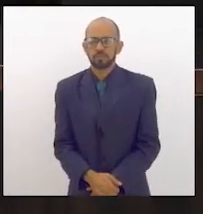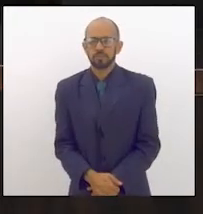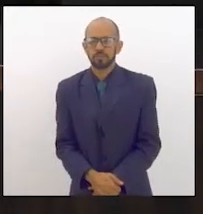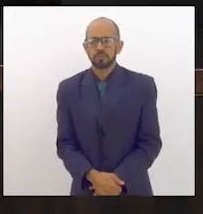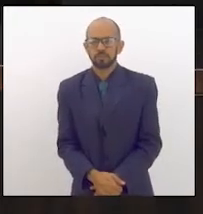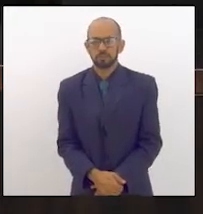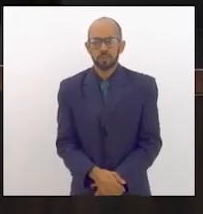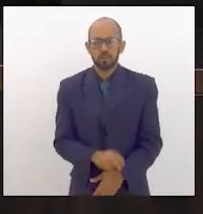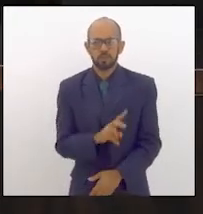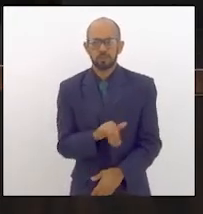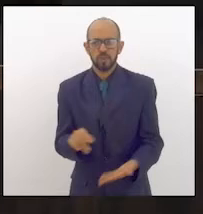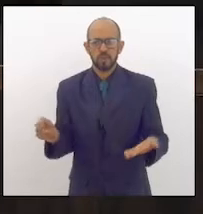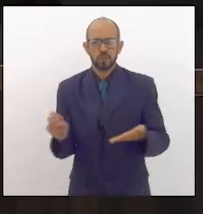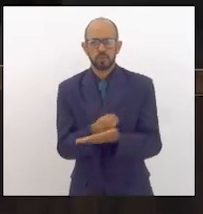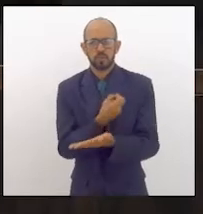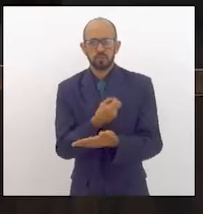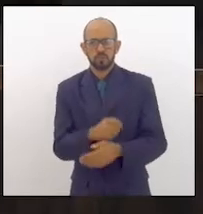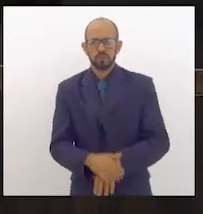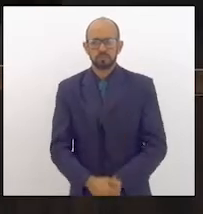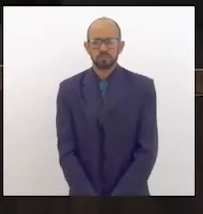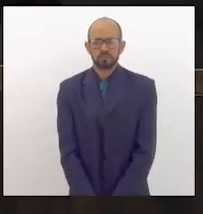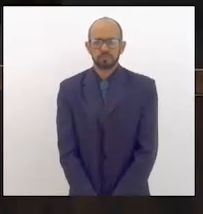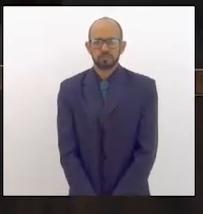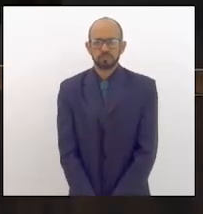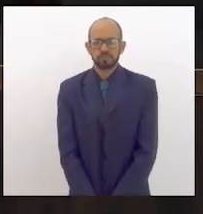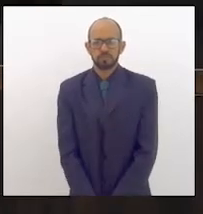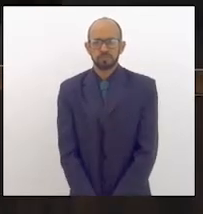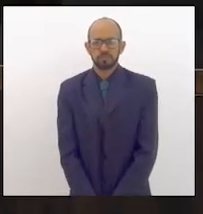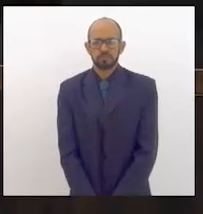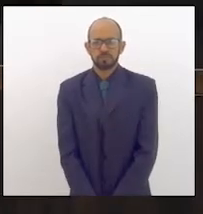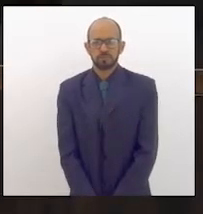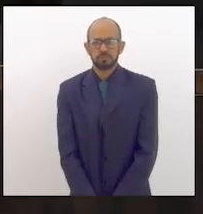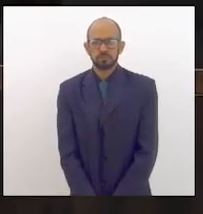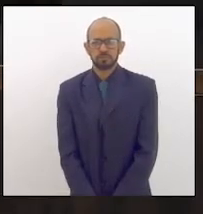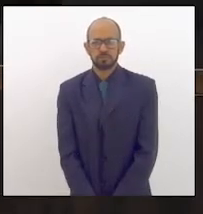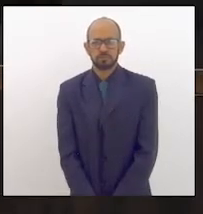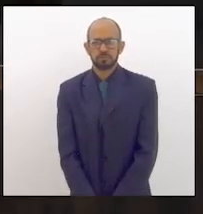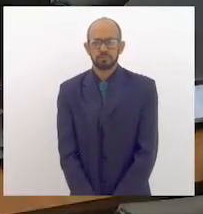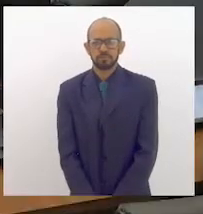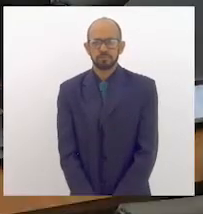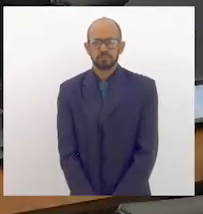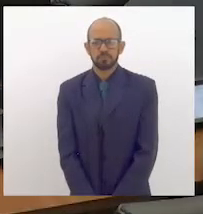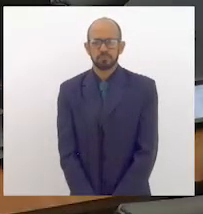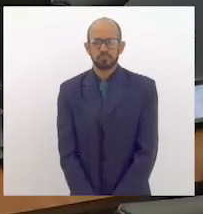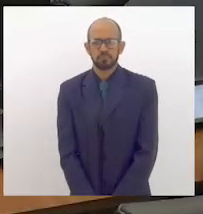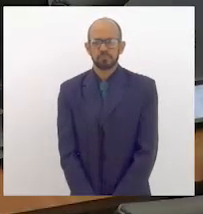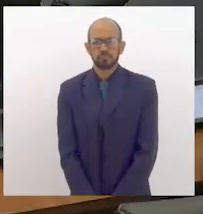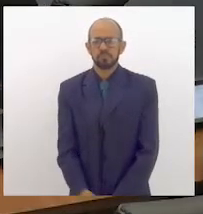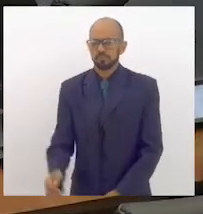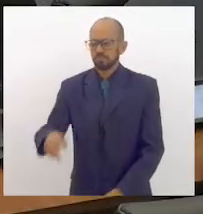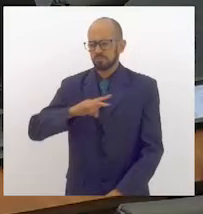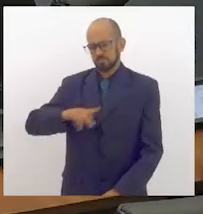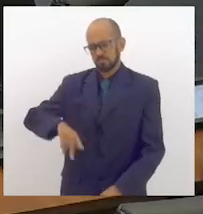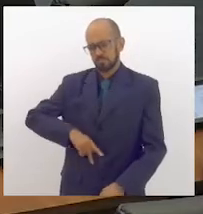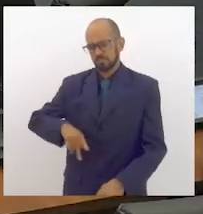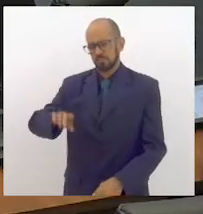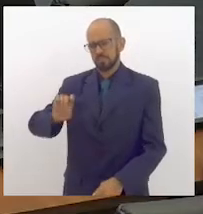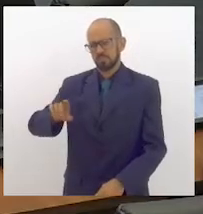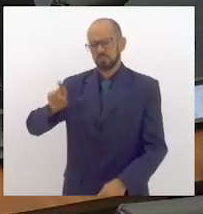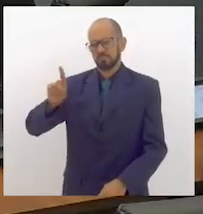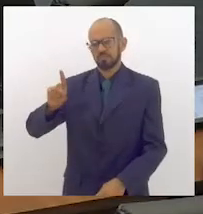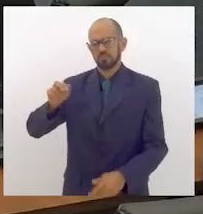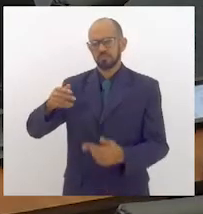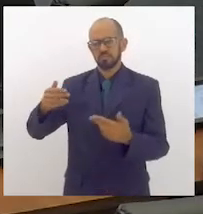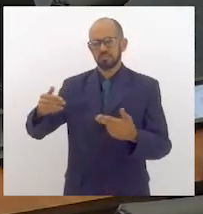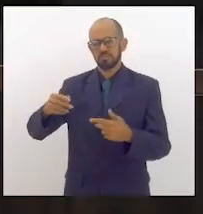vai a autógrafo 1 e não espaço para falar um negócio que tá acontecendo lá em